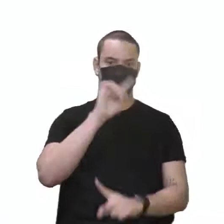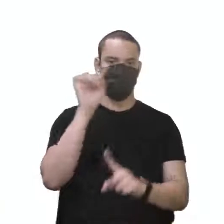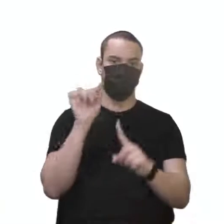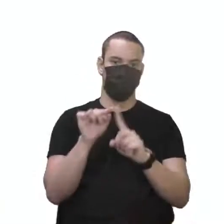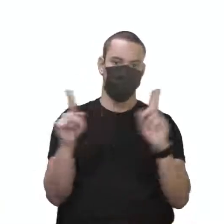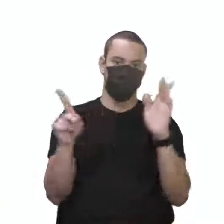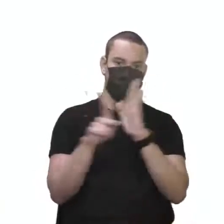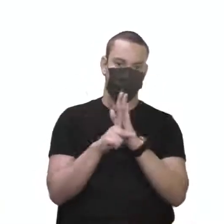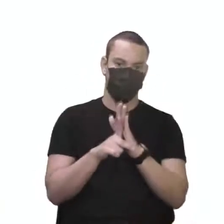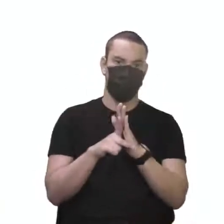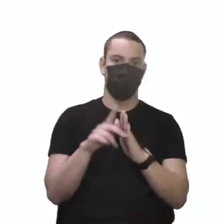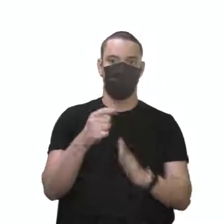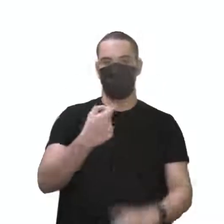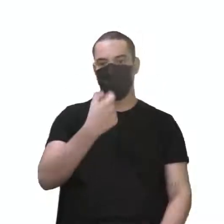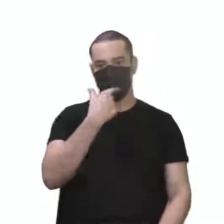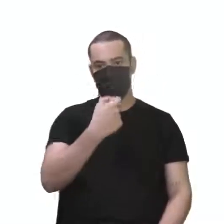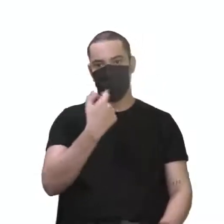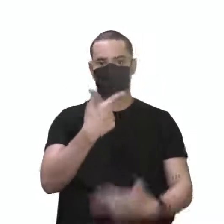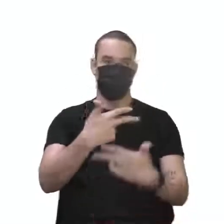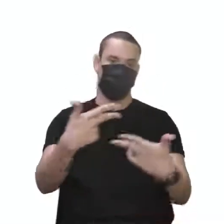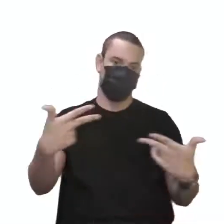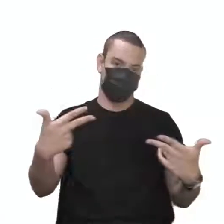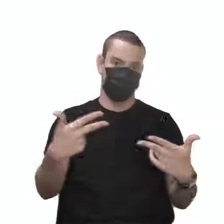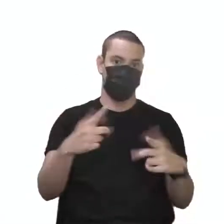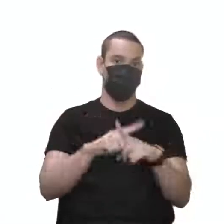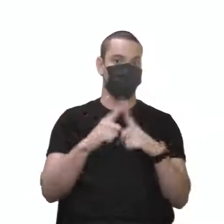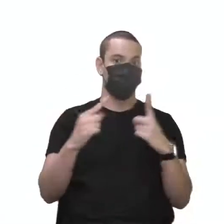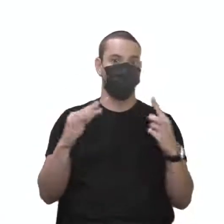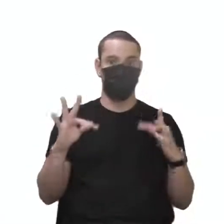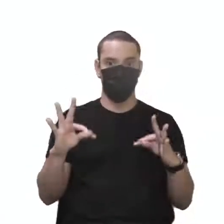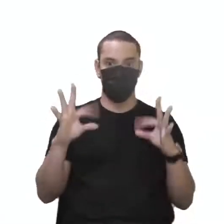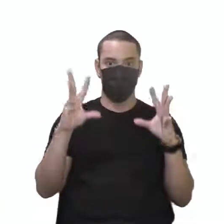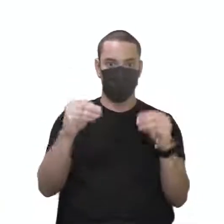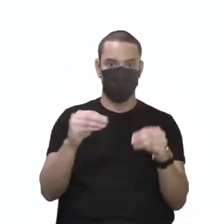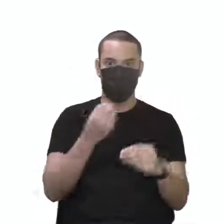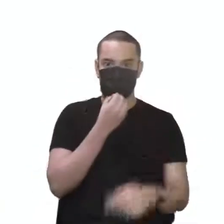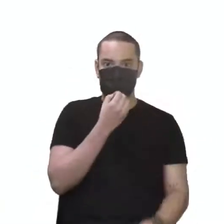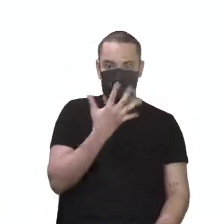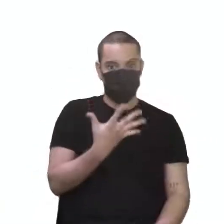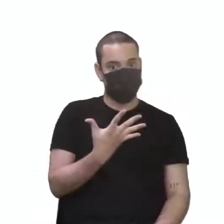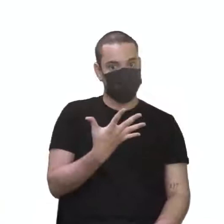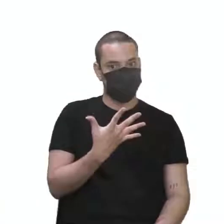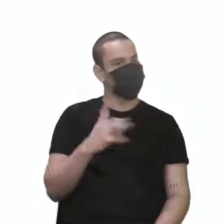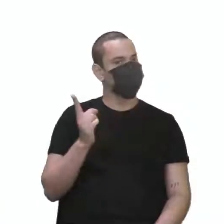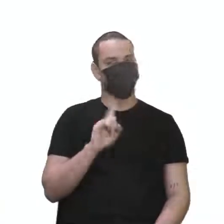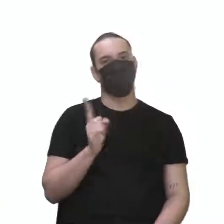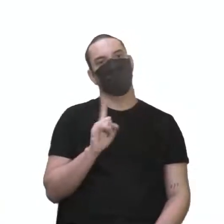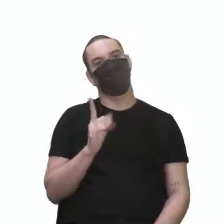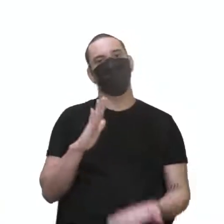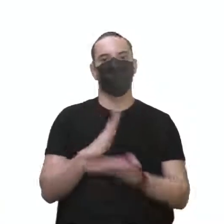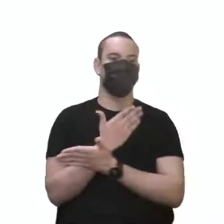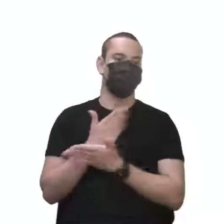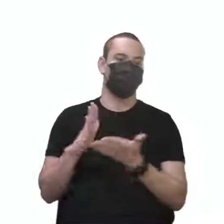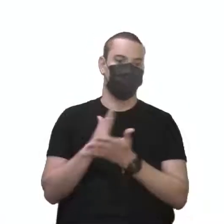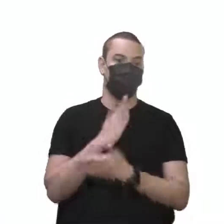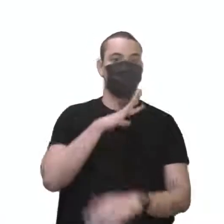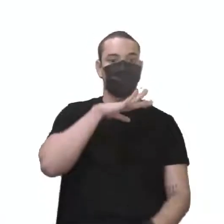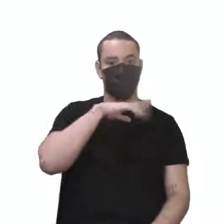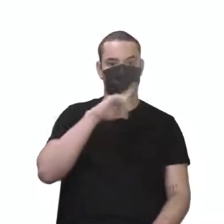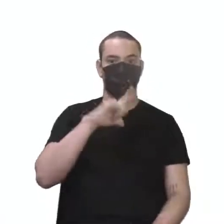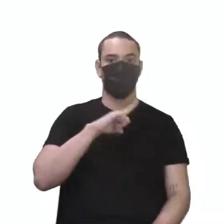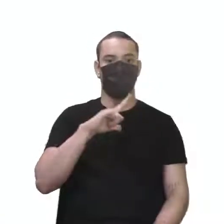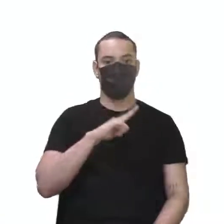indústria farmacêutica, dentre outros. Nem todos, porém, são benéficos ao homem, tá? Há